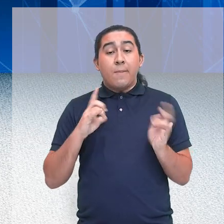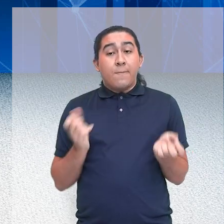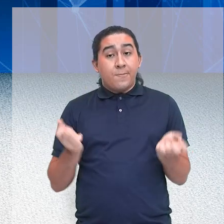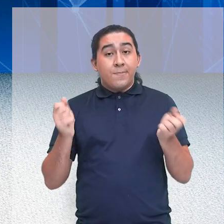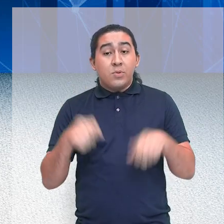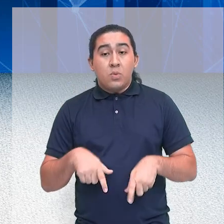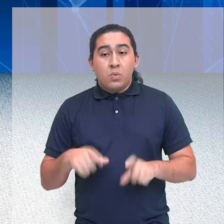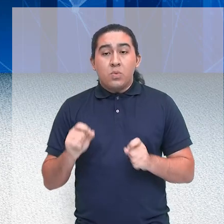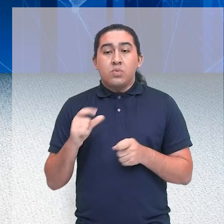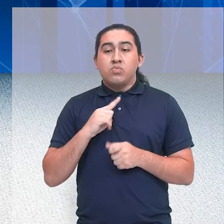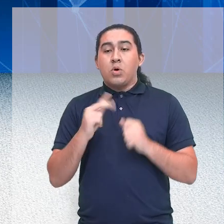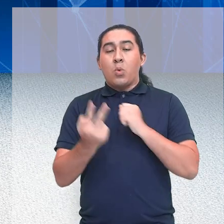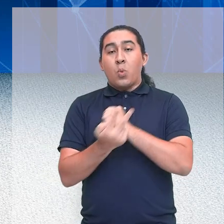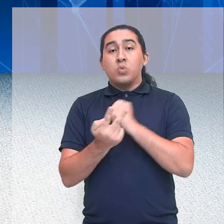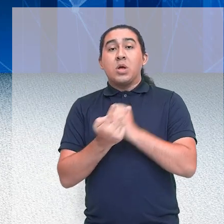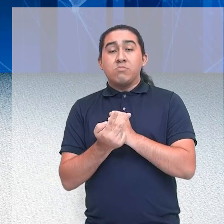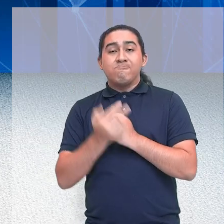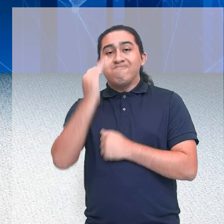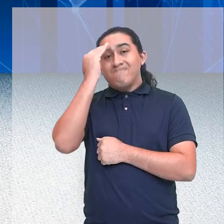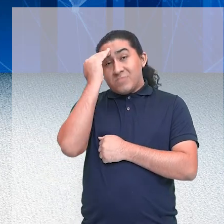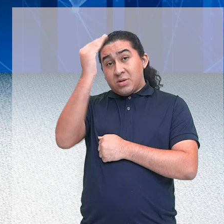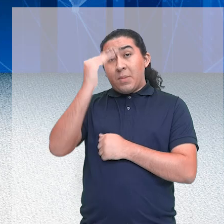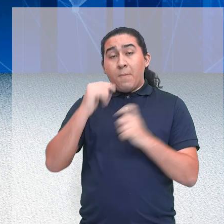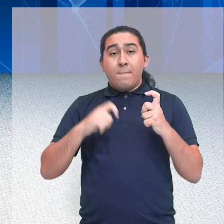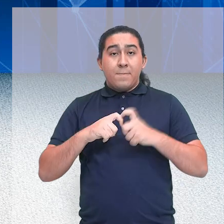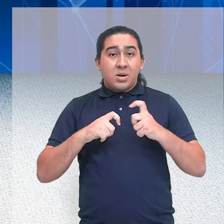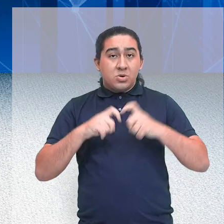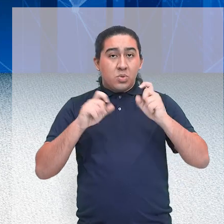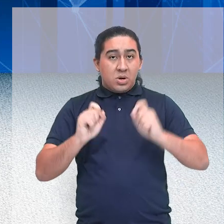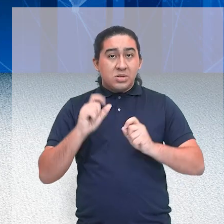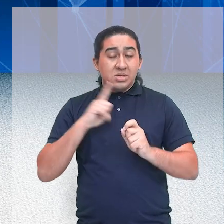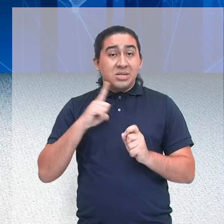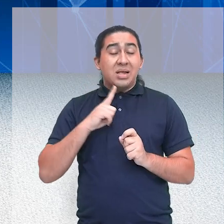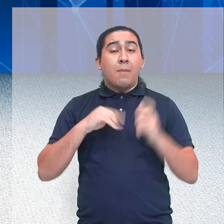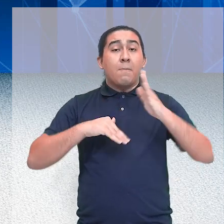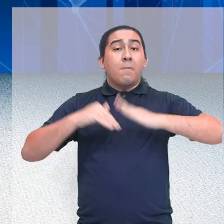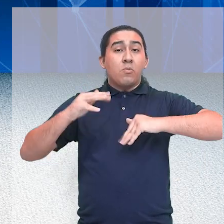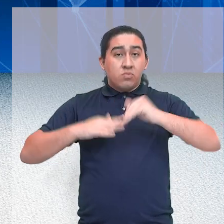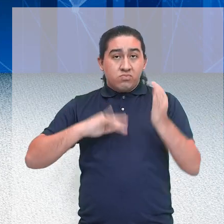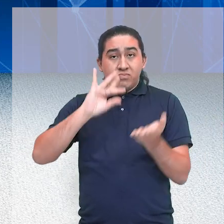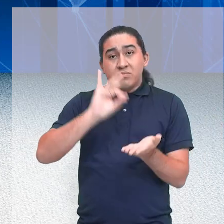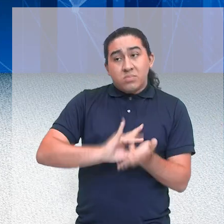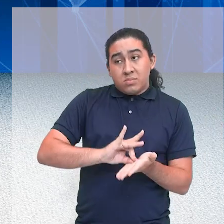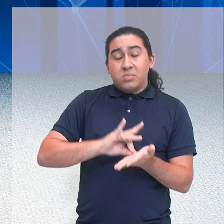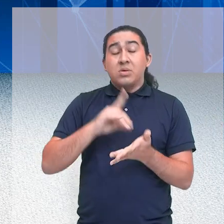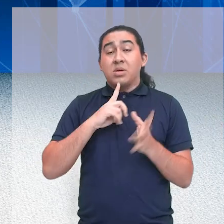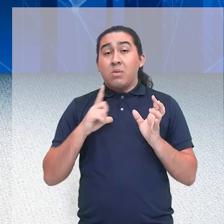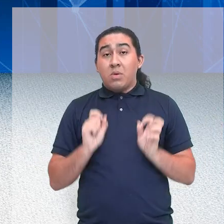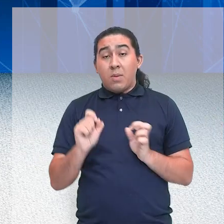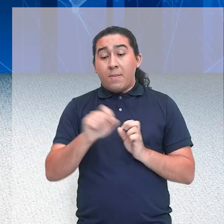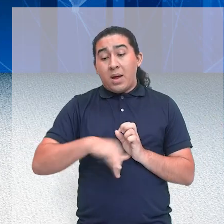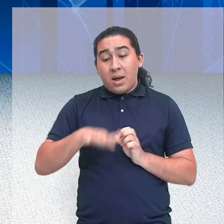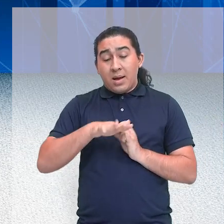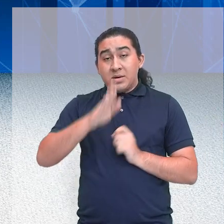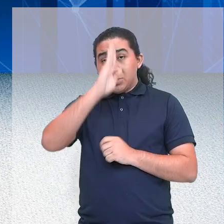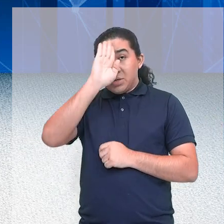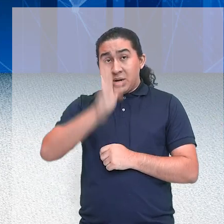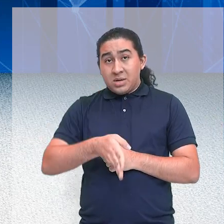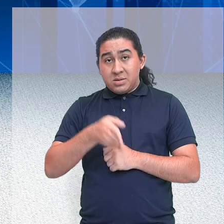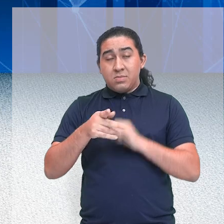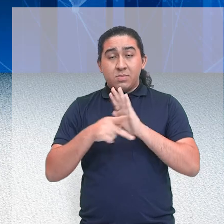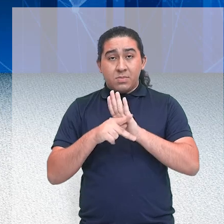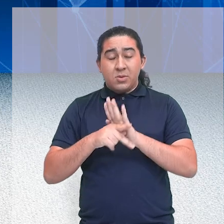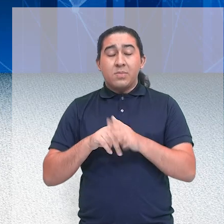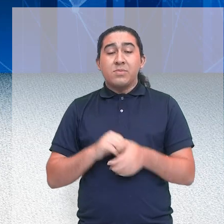questão de consultas, principalmente com médicos mais especialistas, né, que tem ali uma área direcionada para